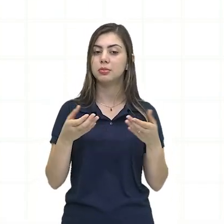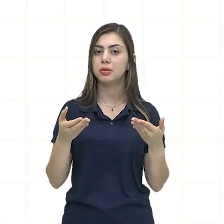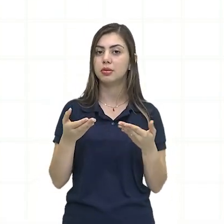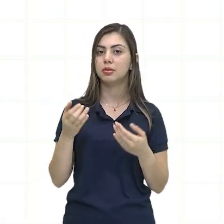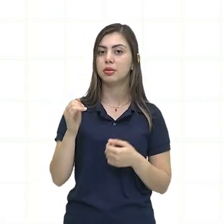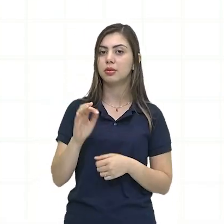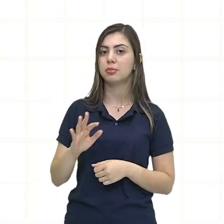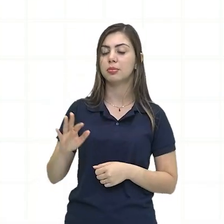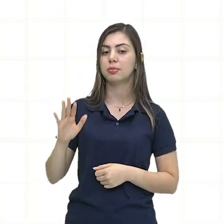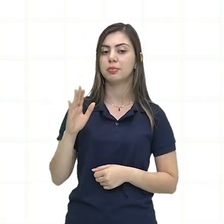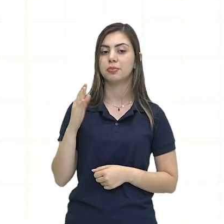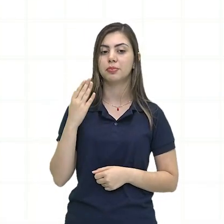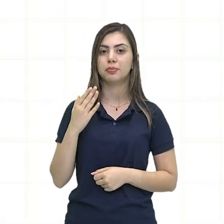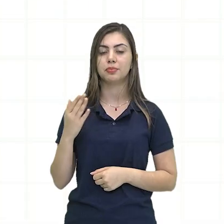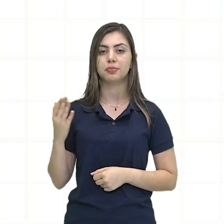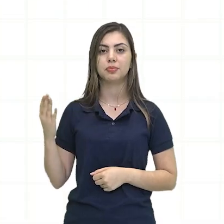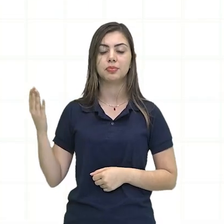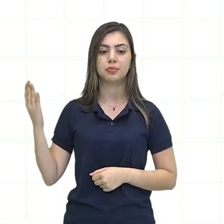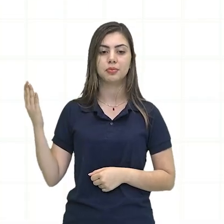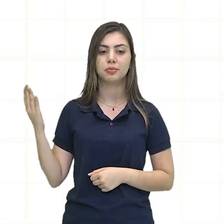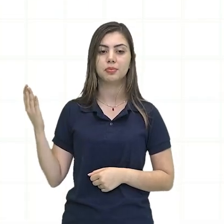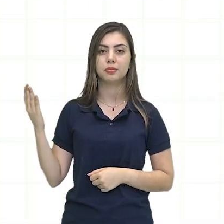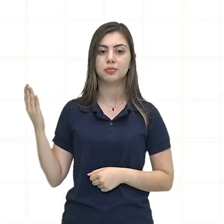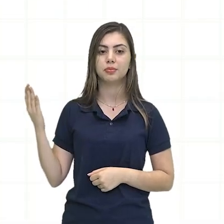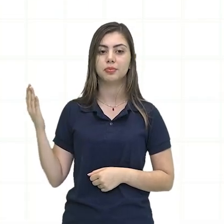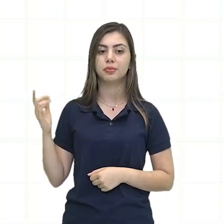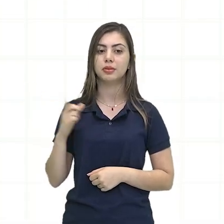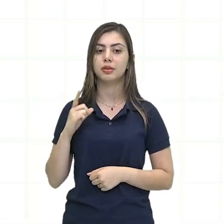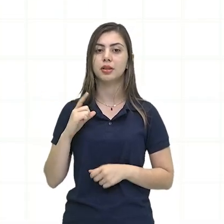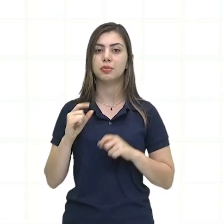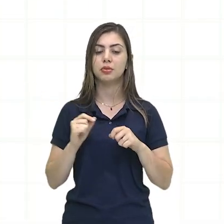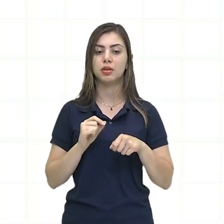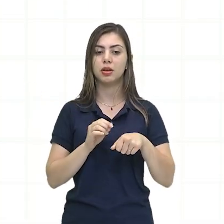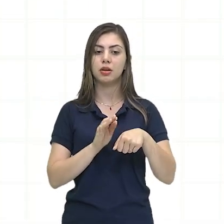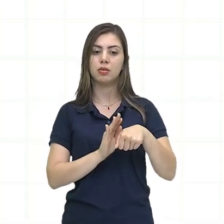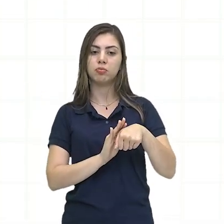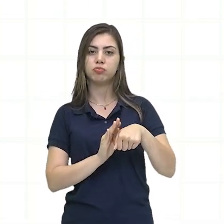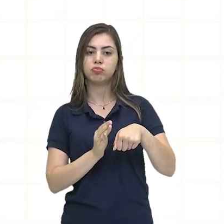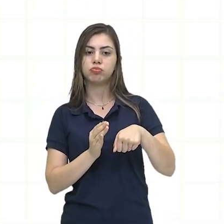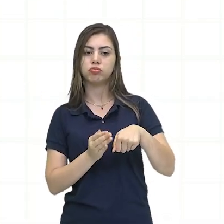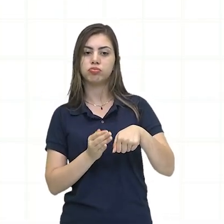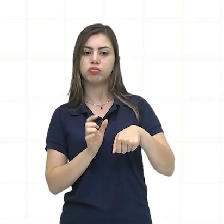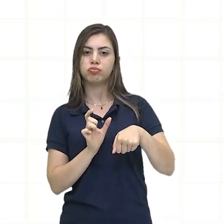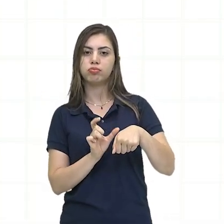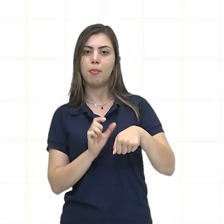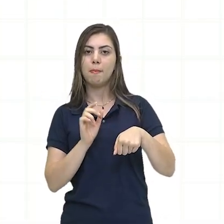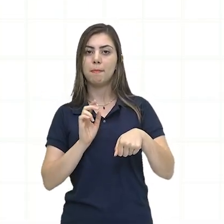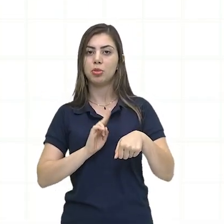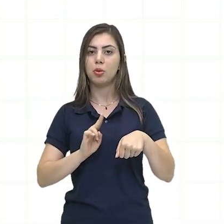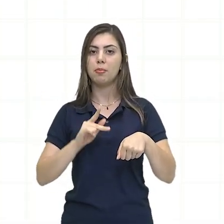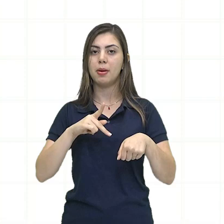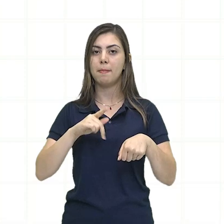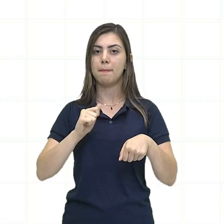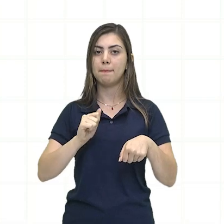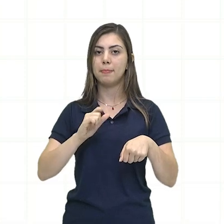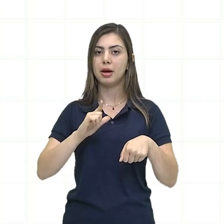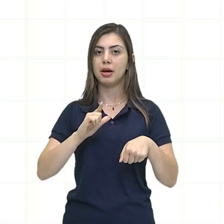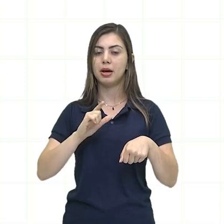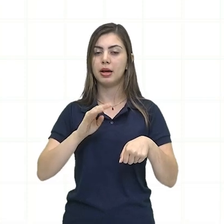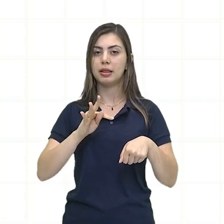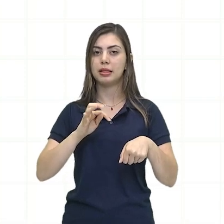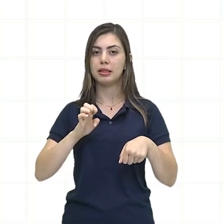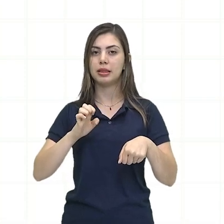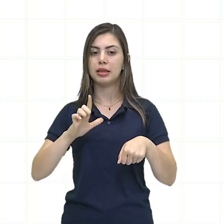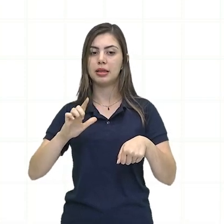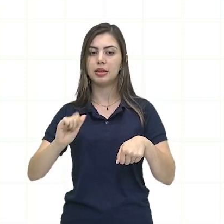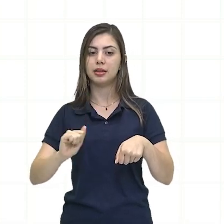ó, nós estamos vendo aqui, né, a patela aqui, e aqui embaixo é como se ficasse